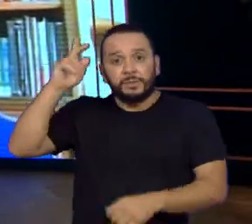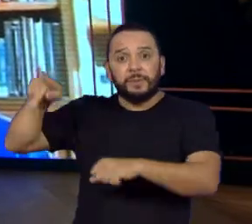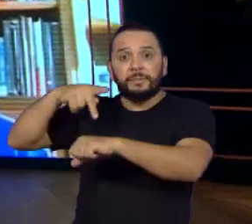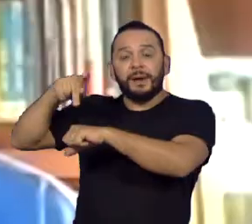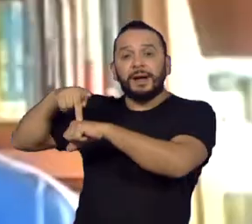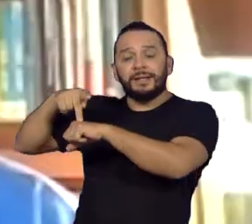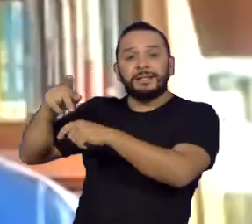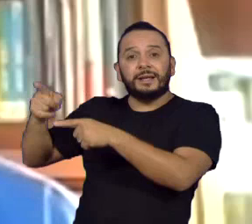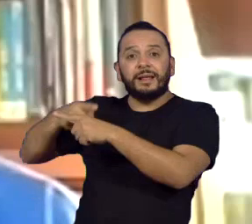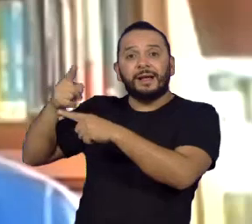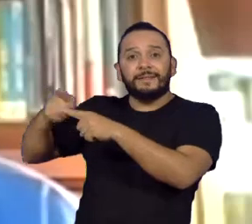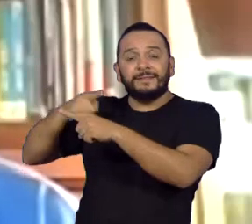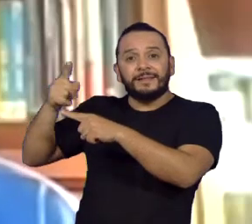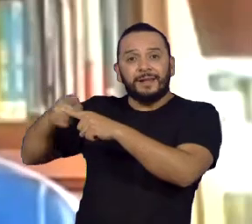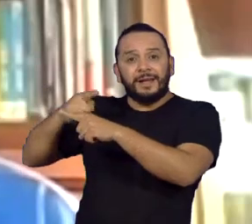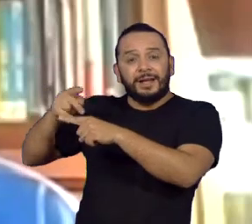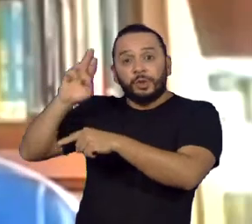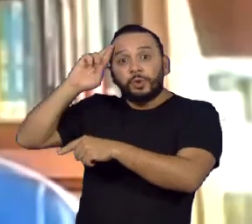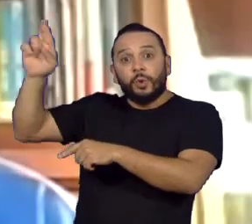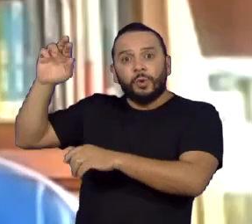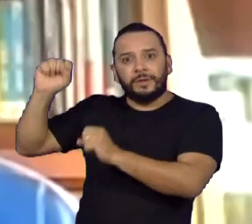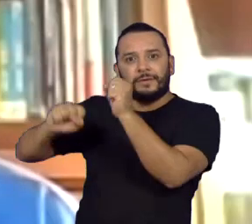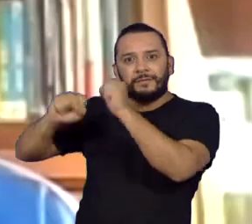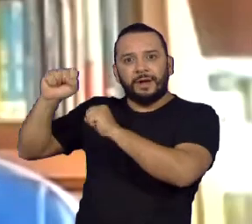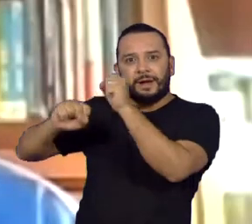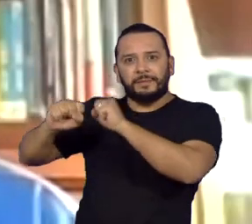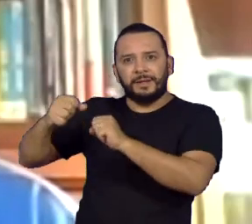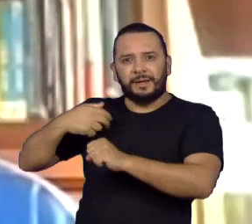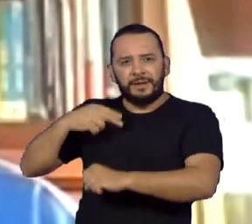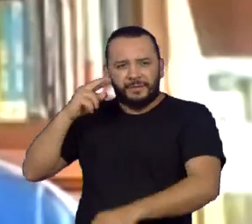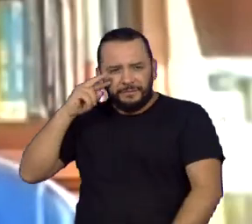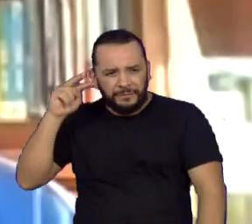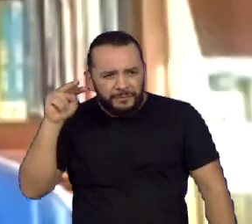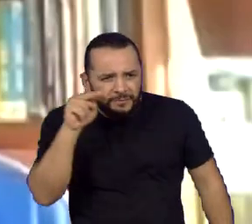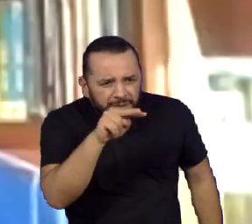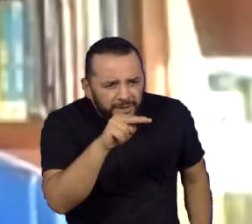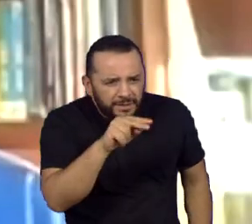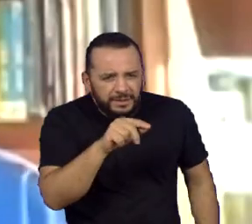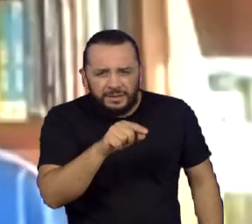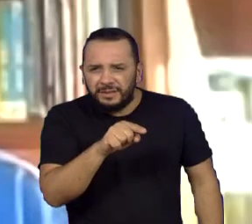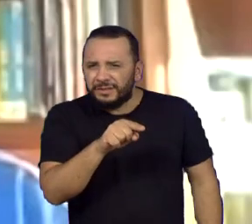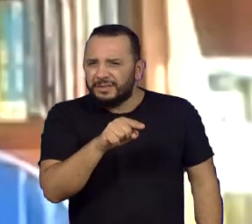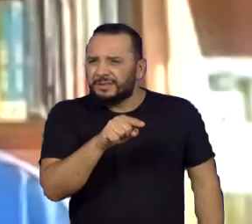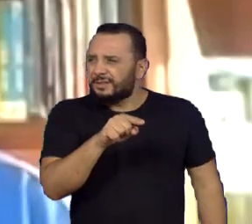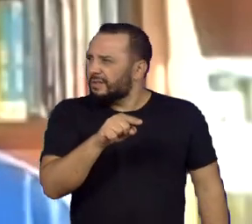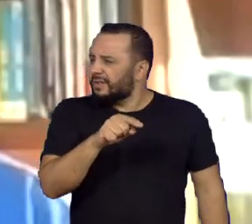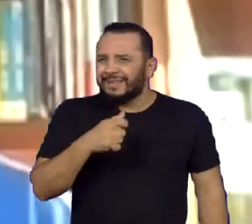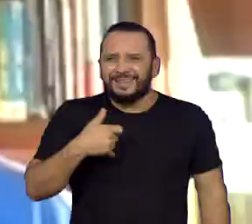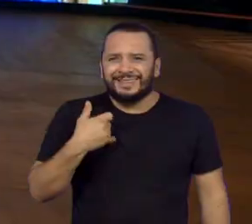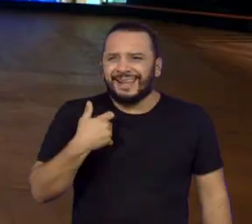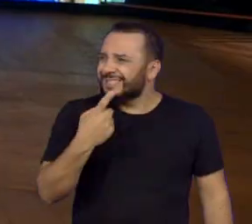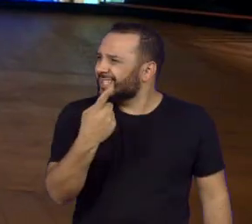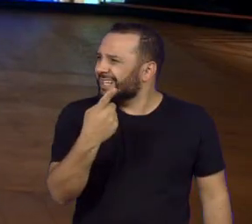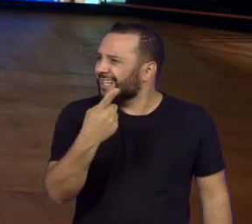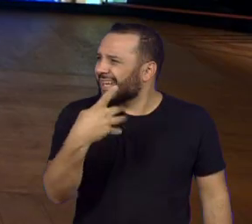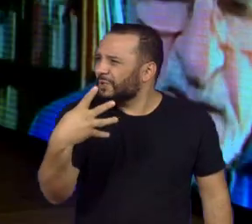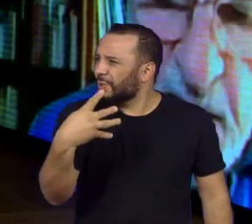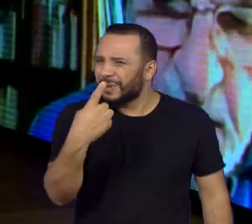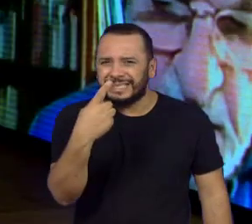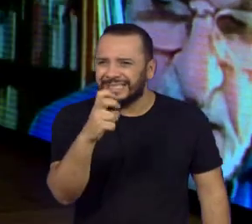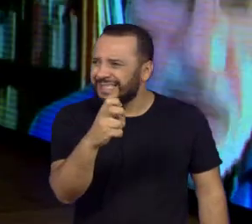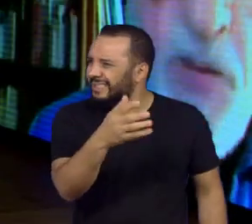descobriram que eu tinha apenas 14 para 15 anos, né? e ficaram